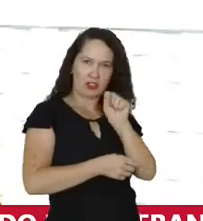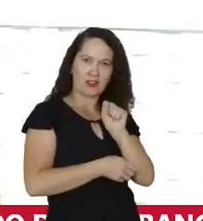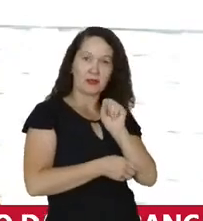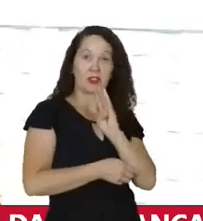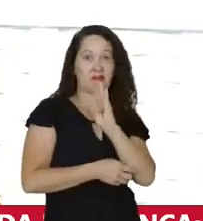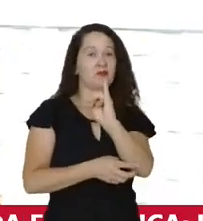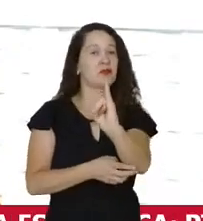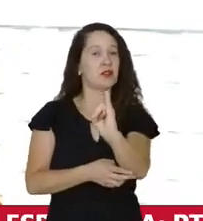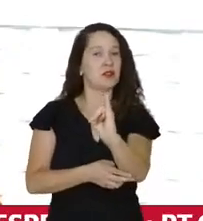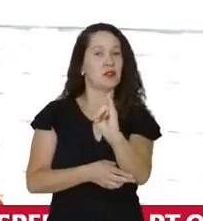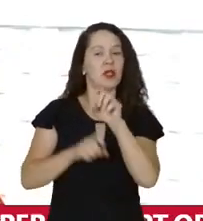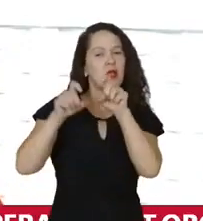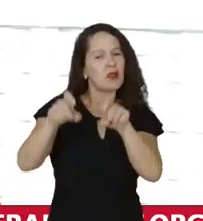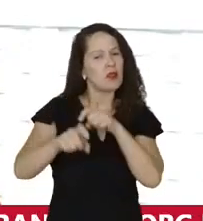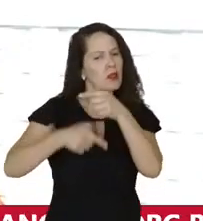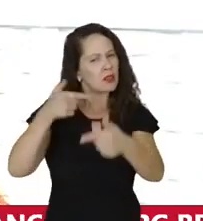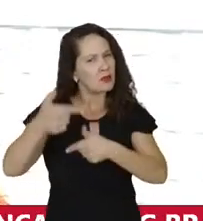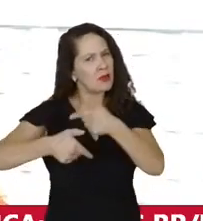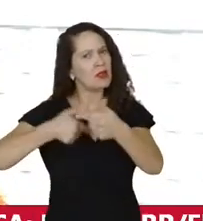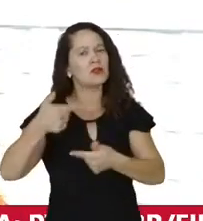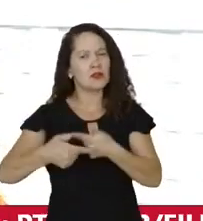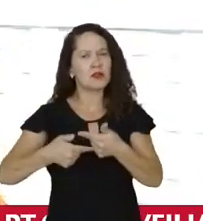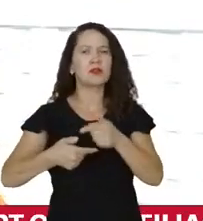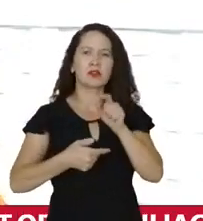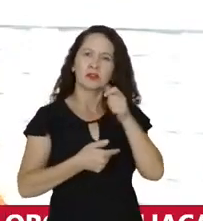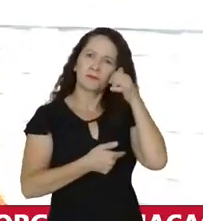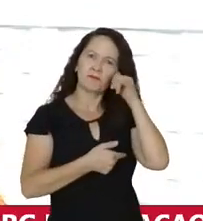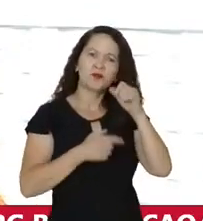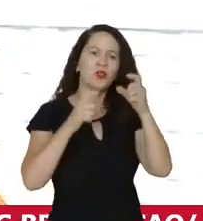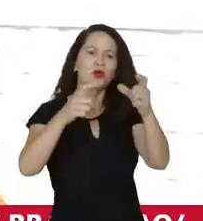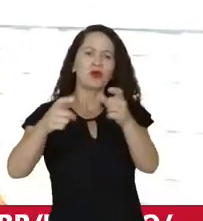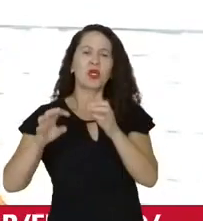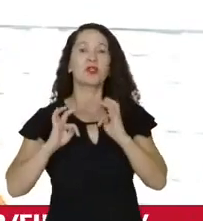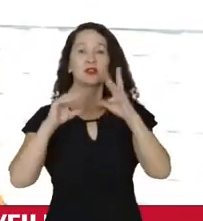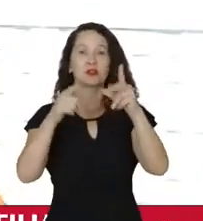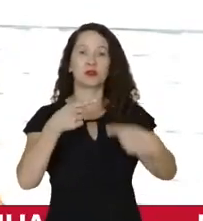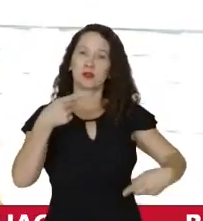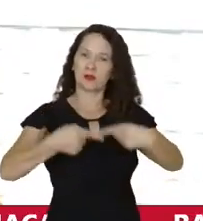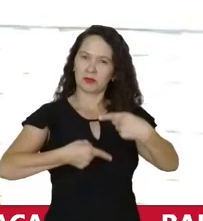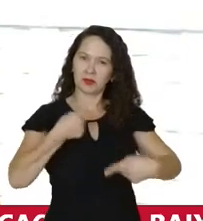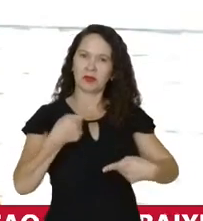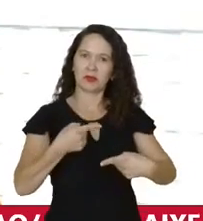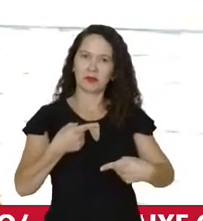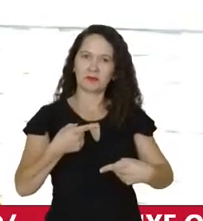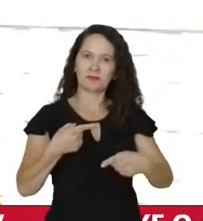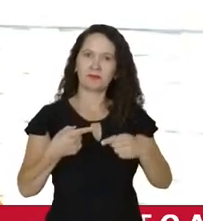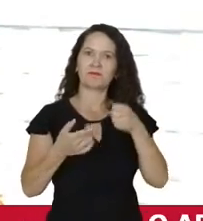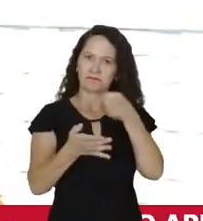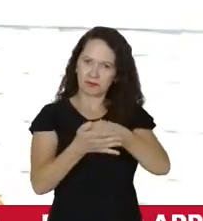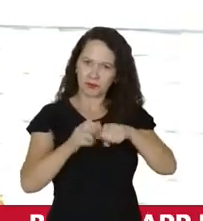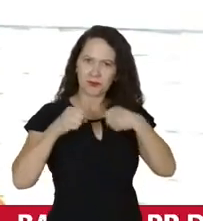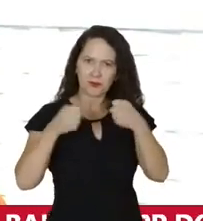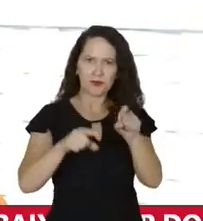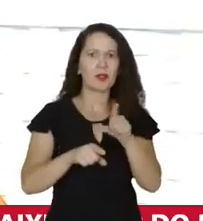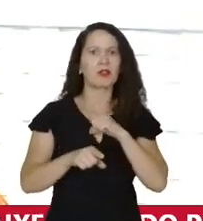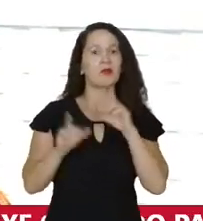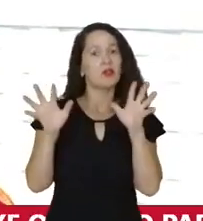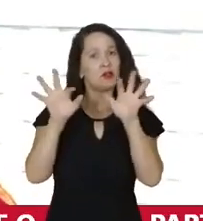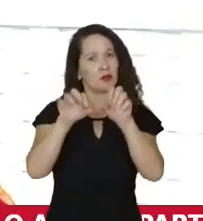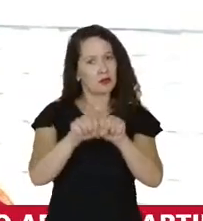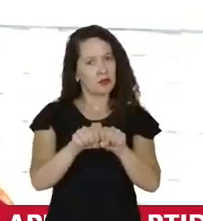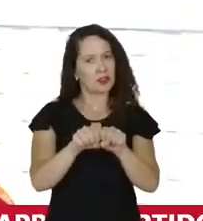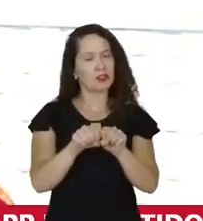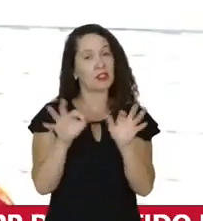bissexuais, camponesas, trabalhadoras em todos os lugares na política. E isso exige também, para concluir